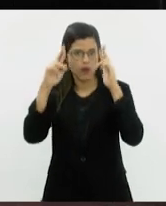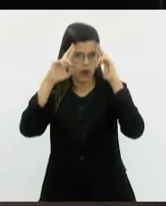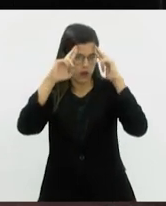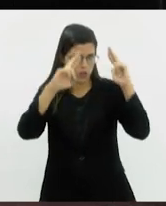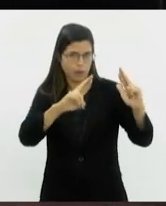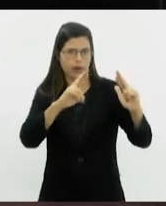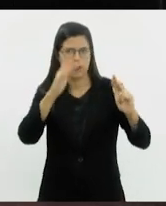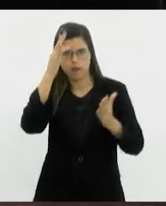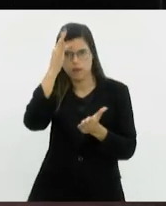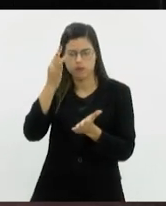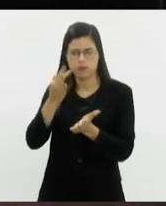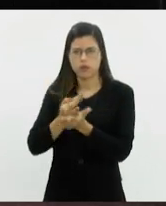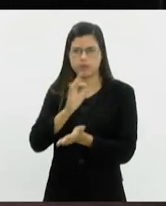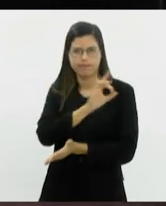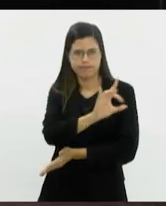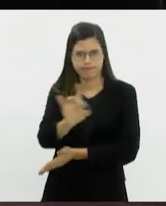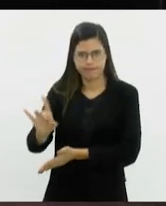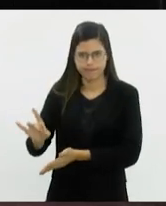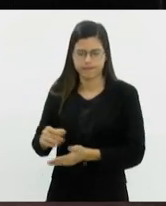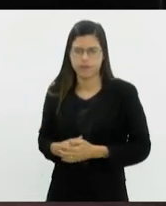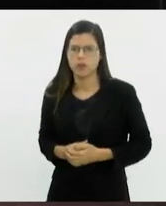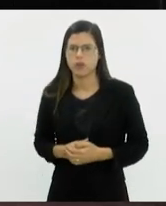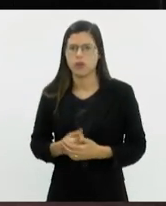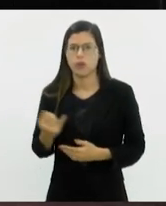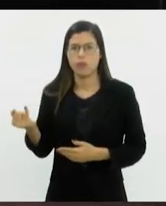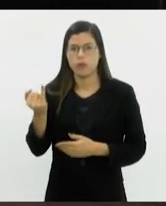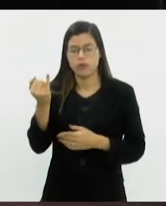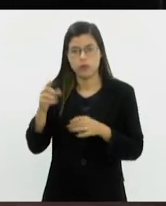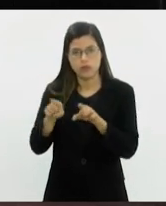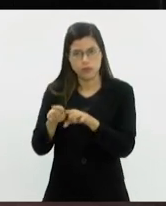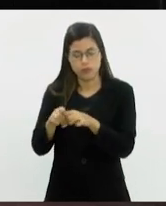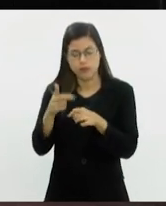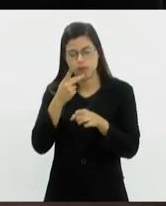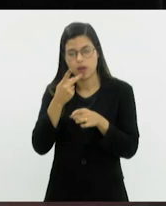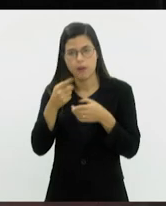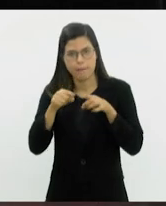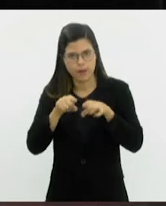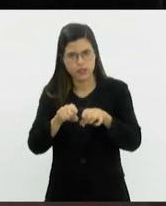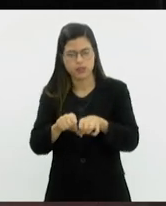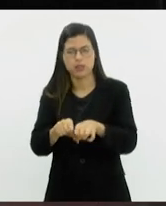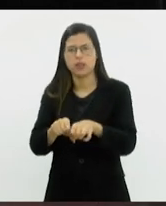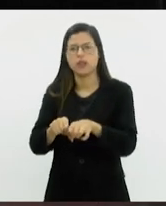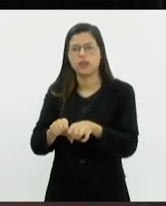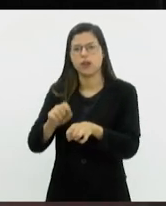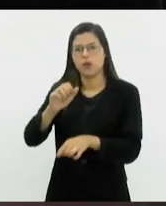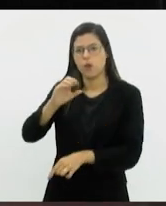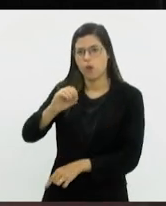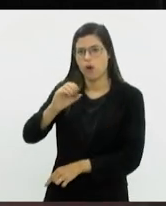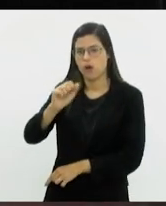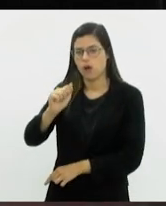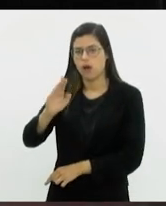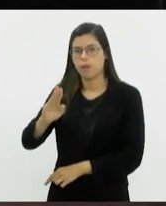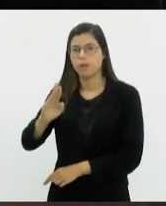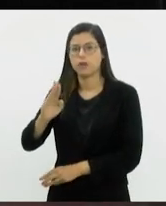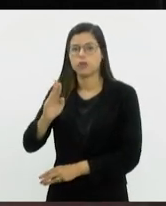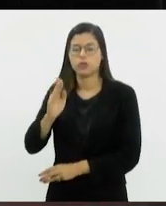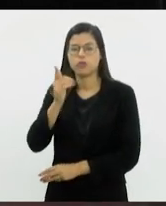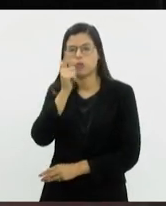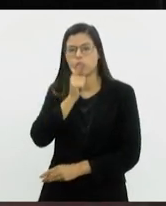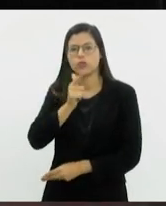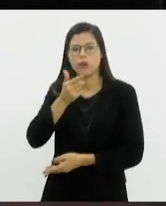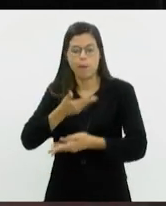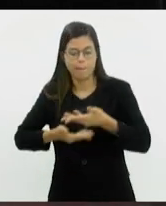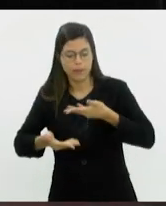outro. Importante destacar também uma parceria com a OAB, onde a gente conseguiu implementar uma Câmara de Mediação